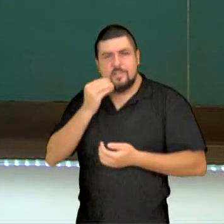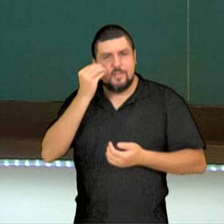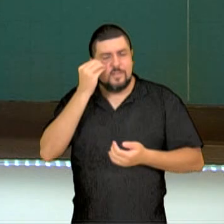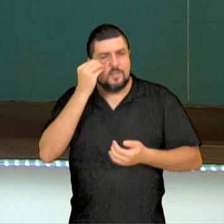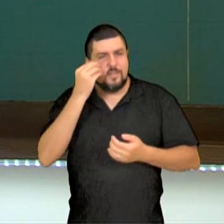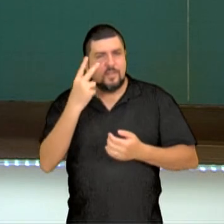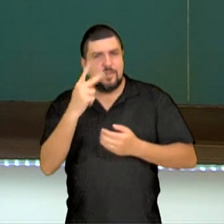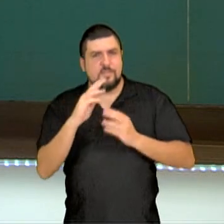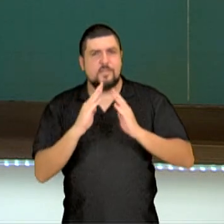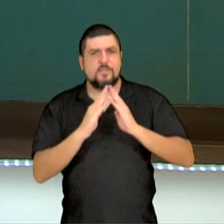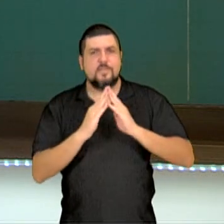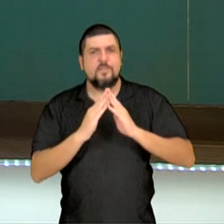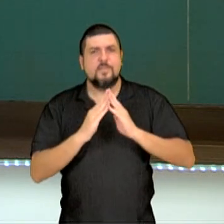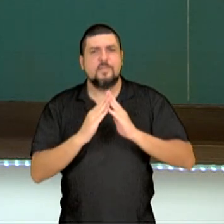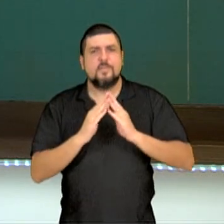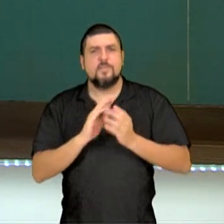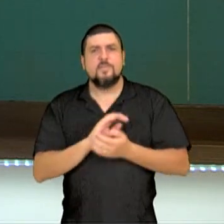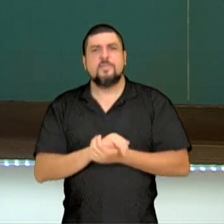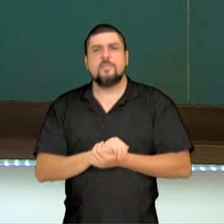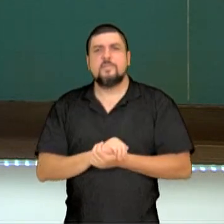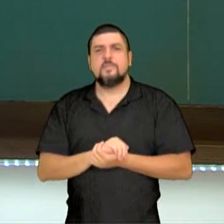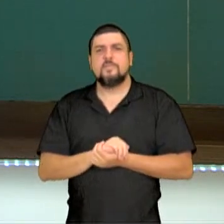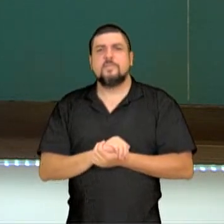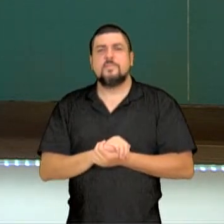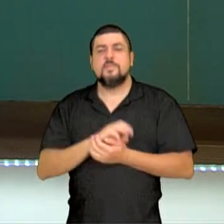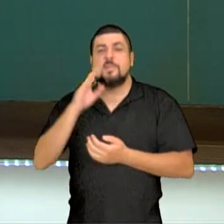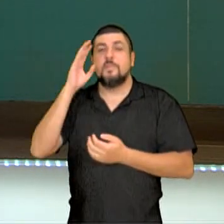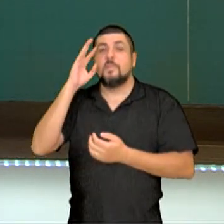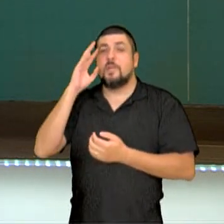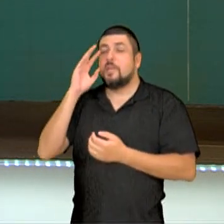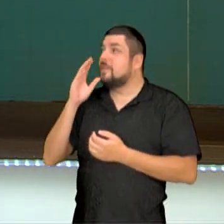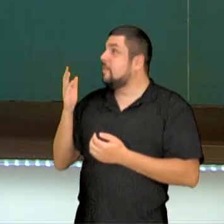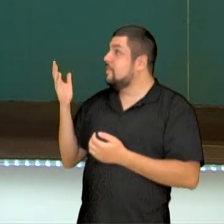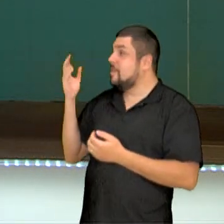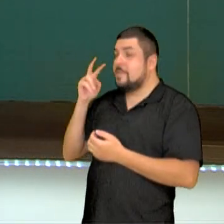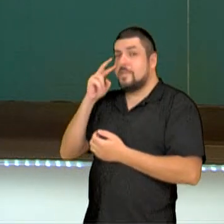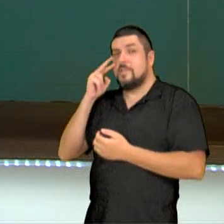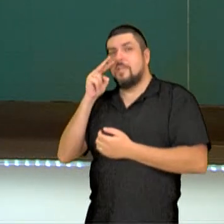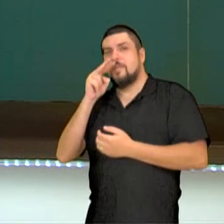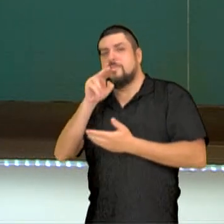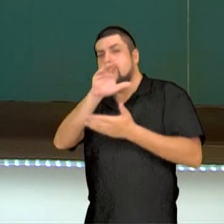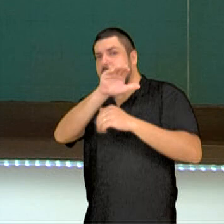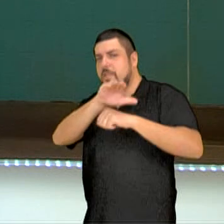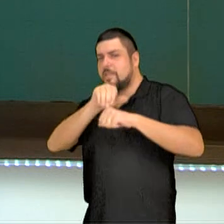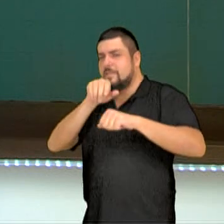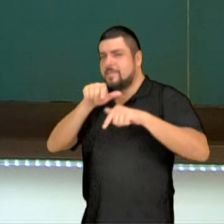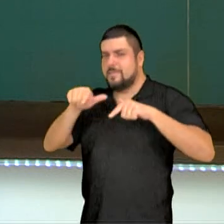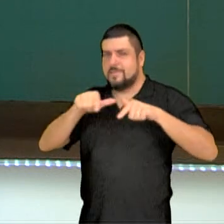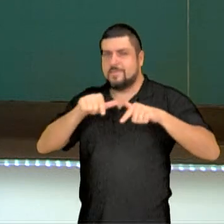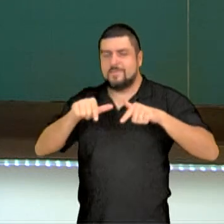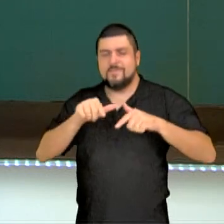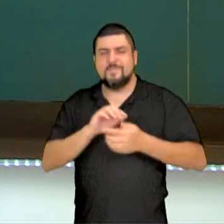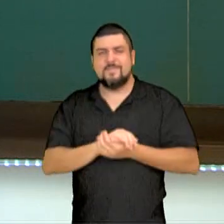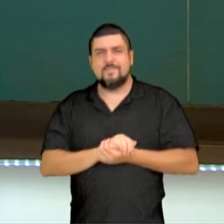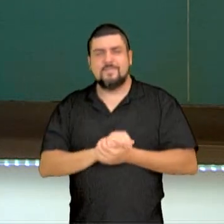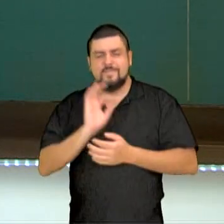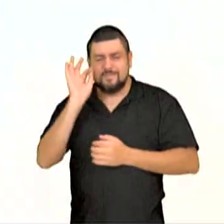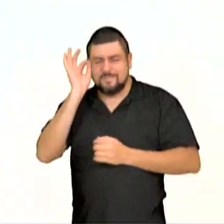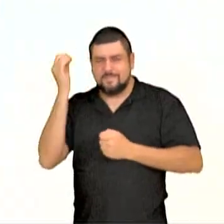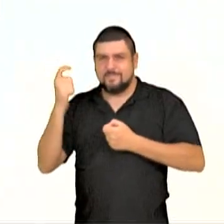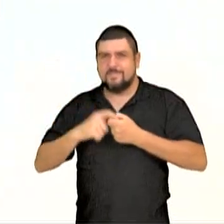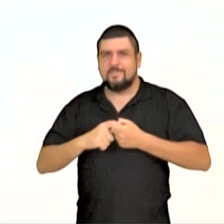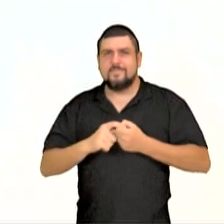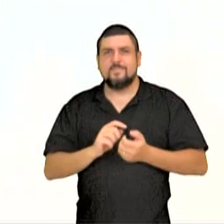casa algum deles. E quem sabe eles vejam vocês fazendo e contratem realmente vocês para trabalhar na carreta furacão. Já